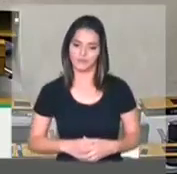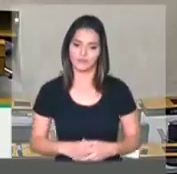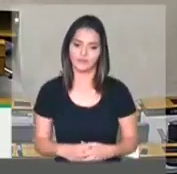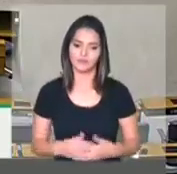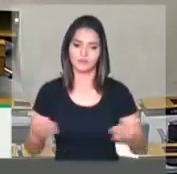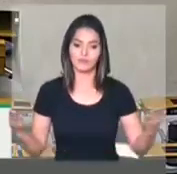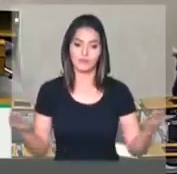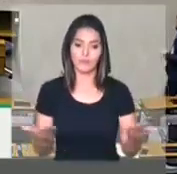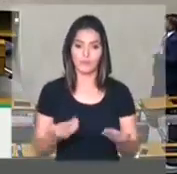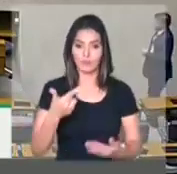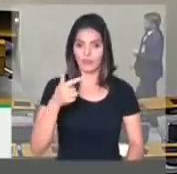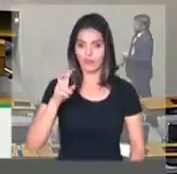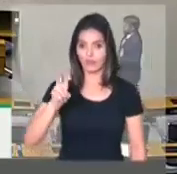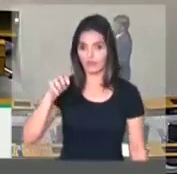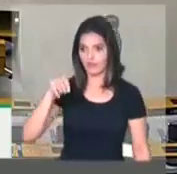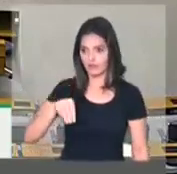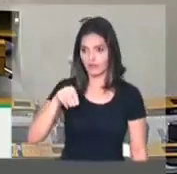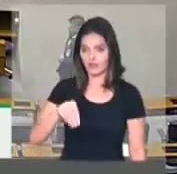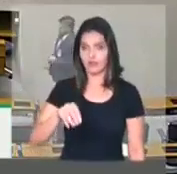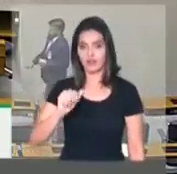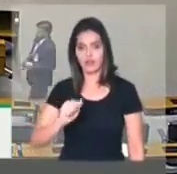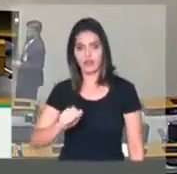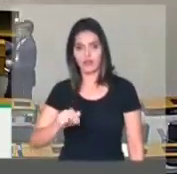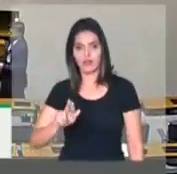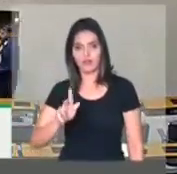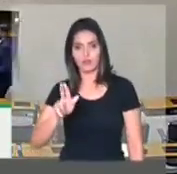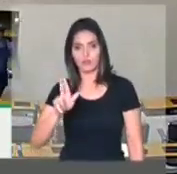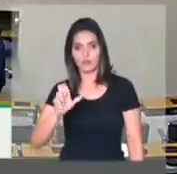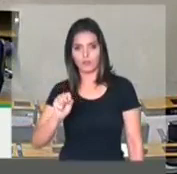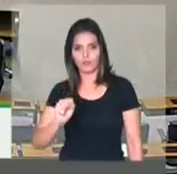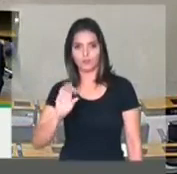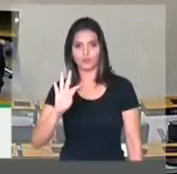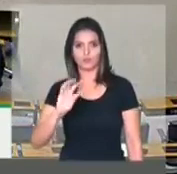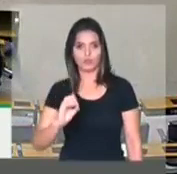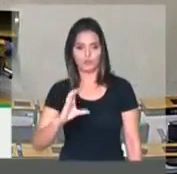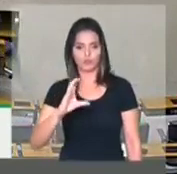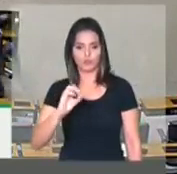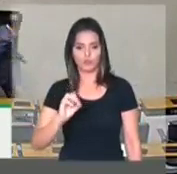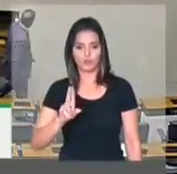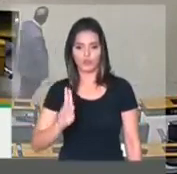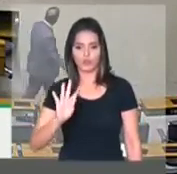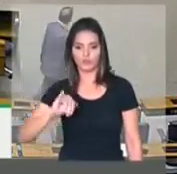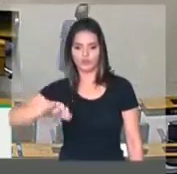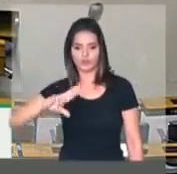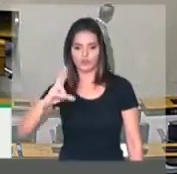Passo a palavra agora ao grande expediente, o deputado Augusto Coutinho. Edmilson.